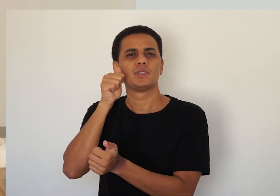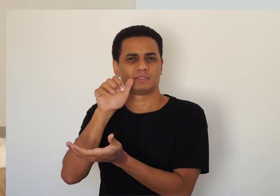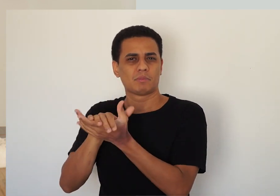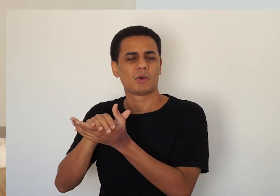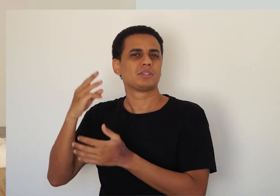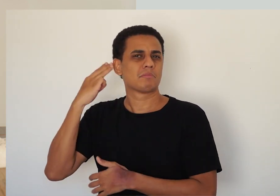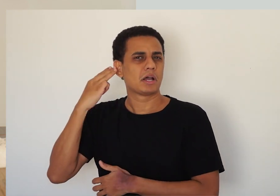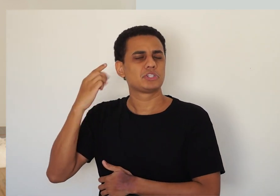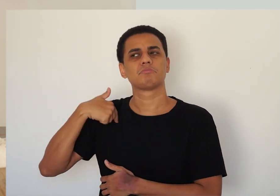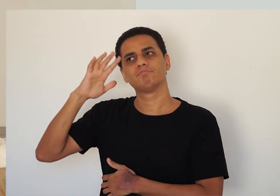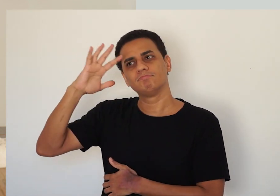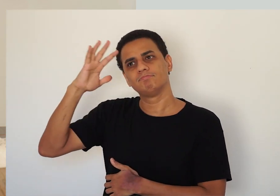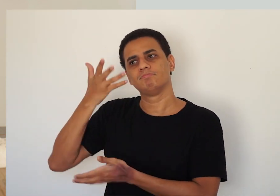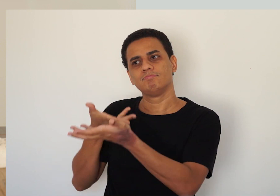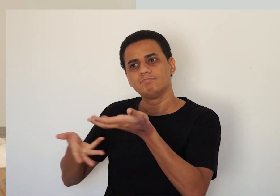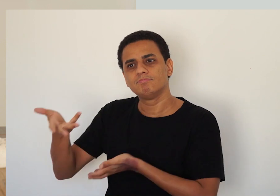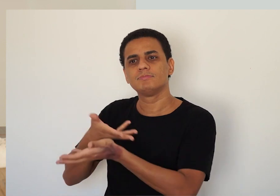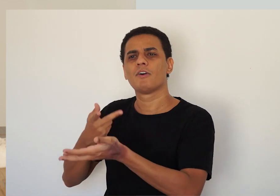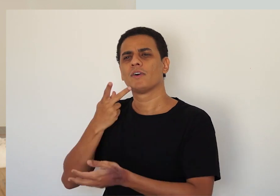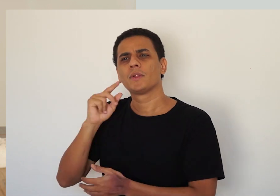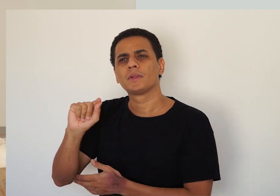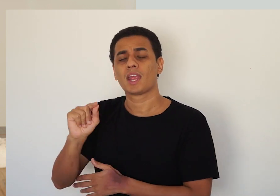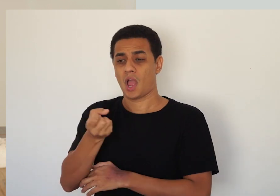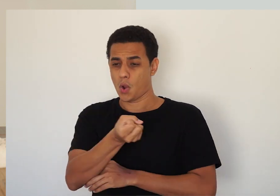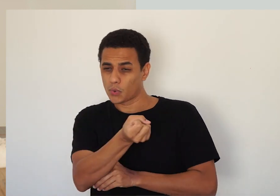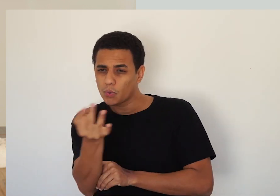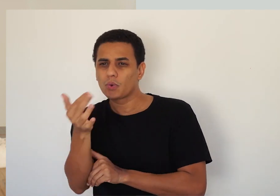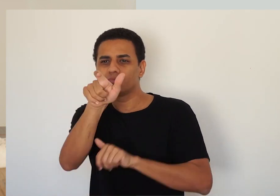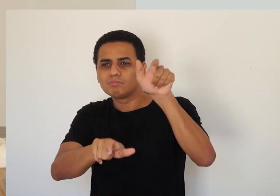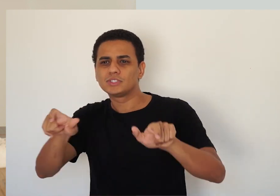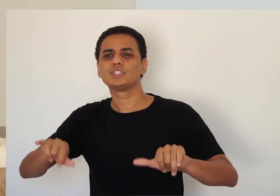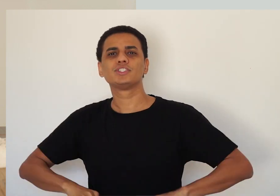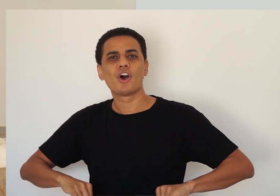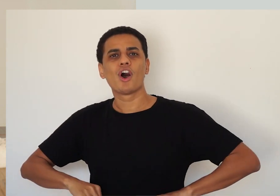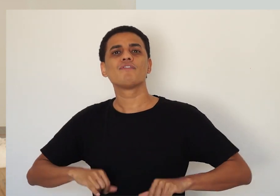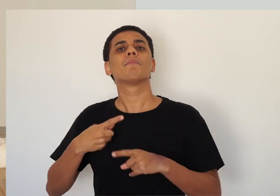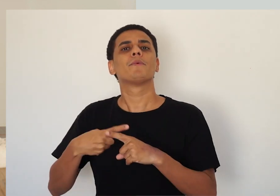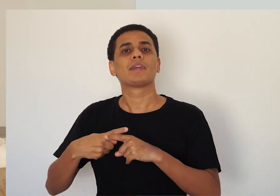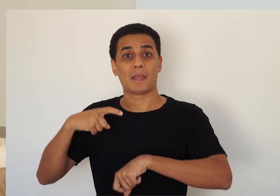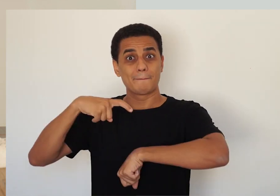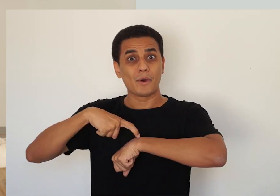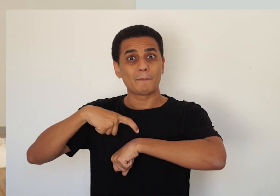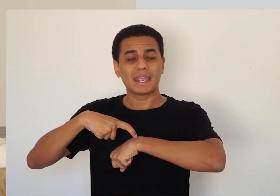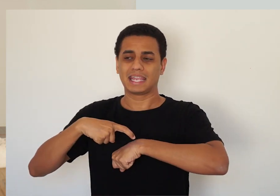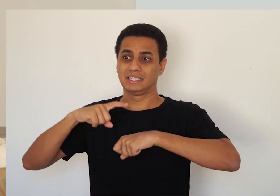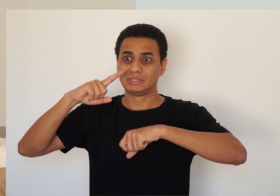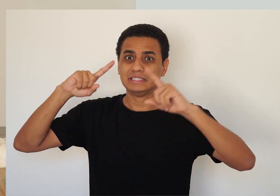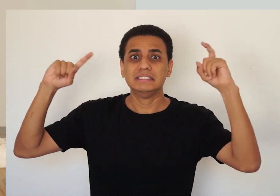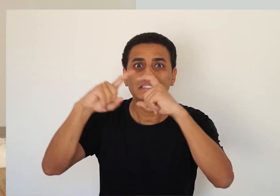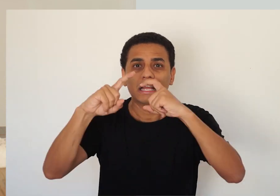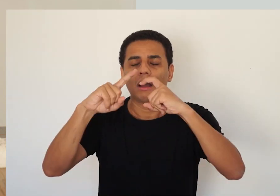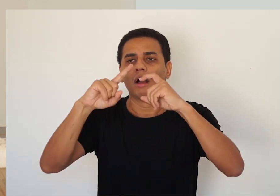e falando quantas pessoas talvez hoje estejam sofrendo porque no meio da prova, no meio do vento, pararam de remar,